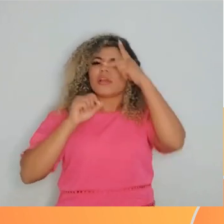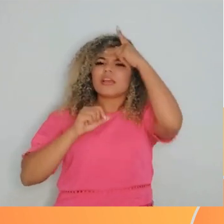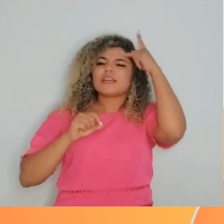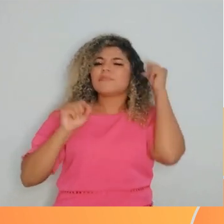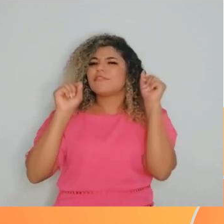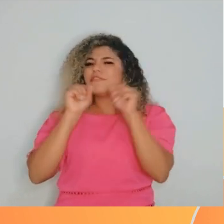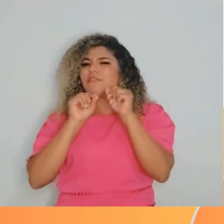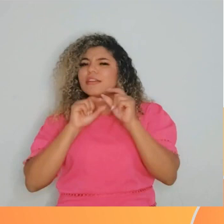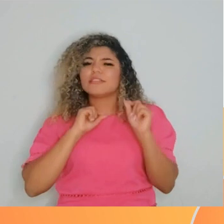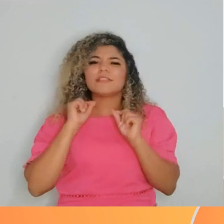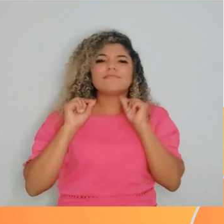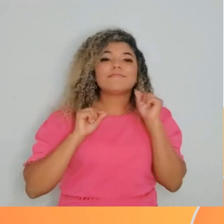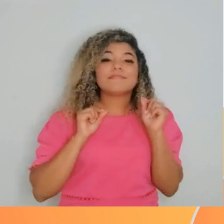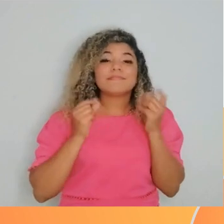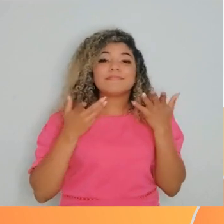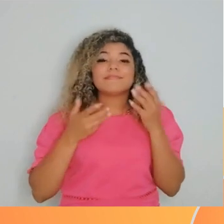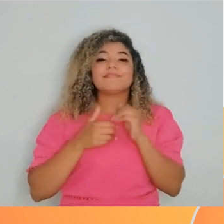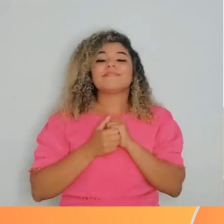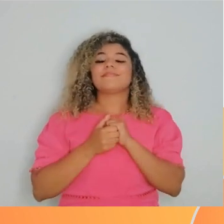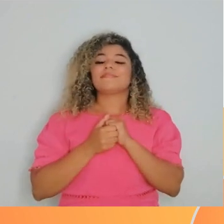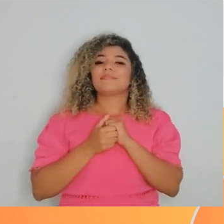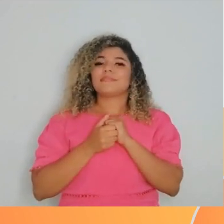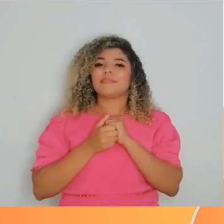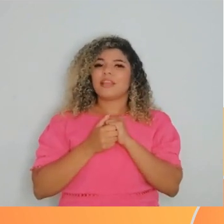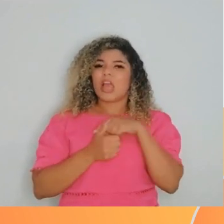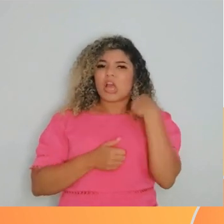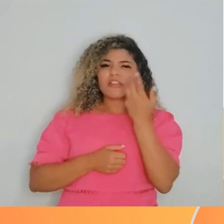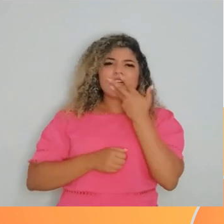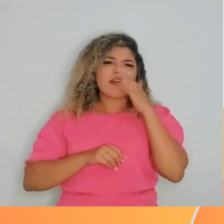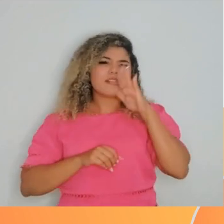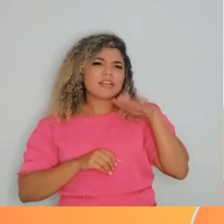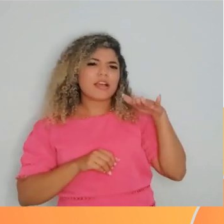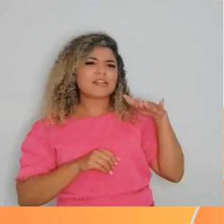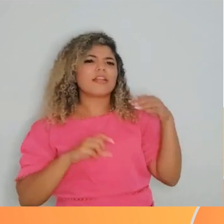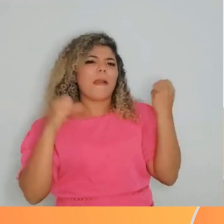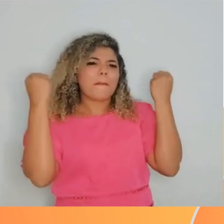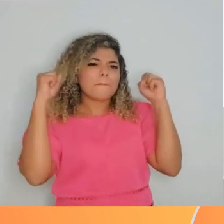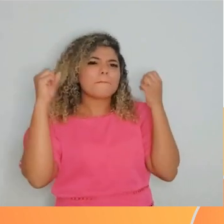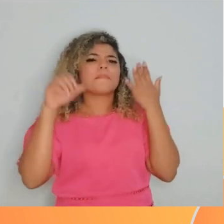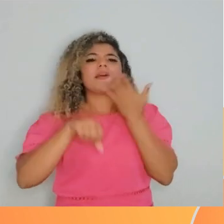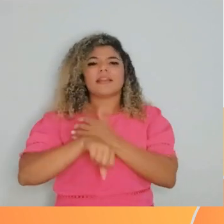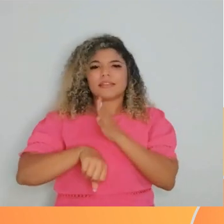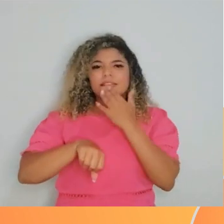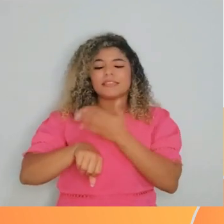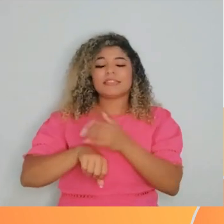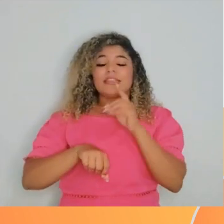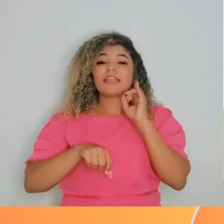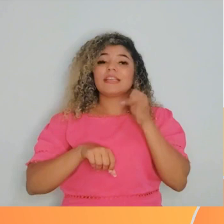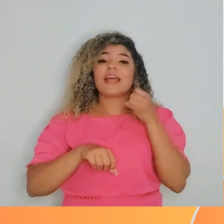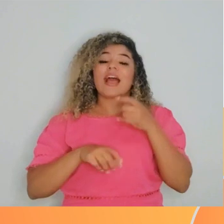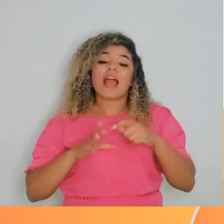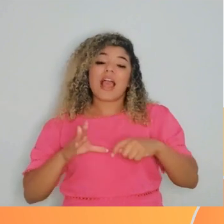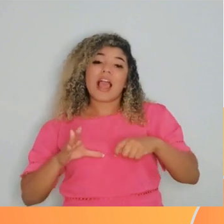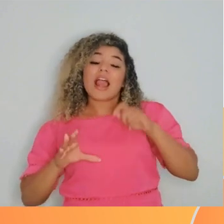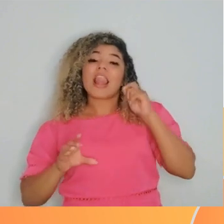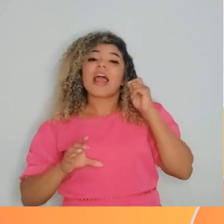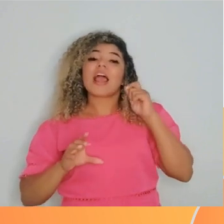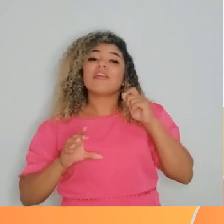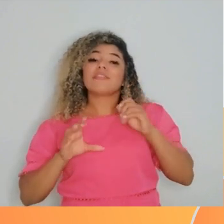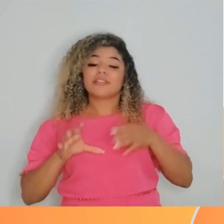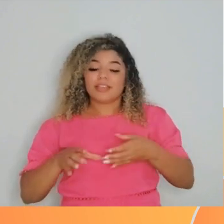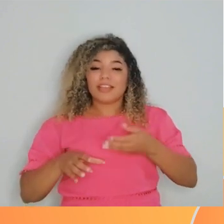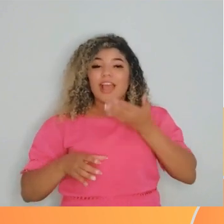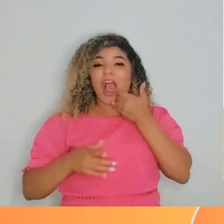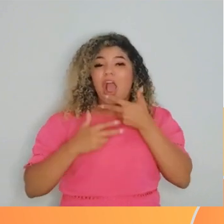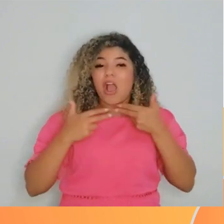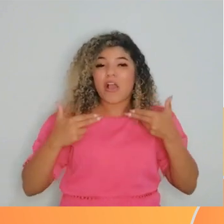esses personagens estão fazendo, hein? Quem disse que as nossas crianças não se exercitam? Percebam que ele está apenas levantando o quê?